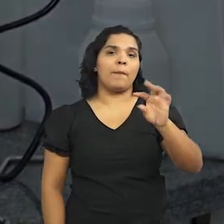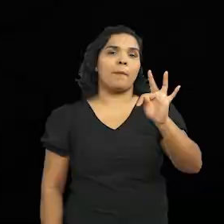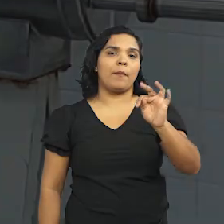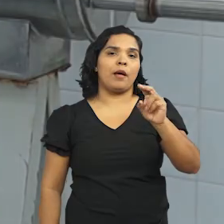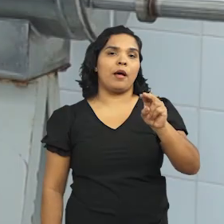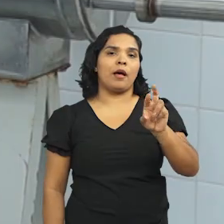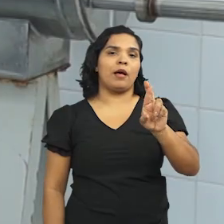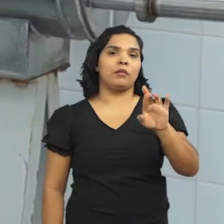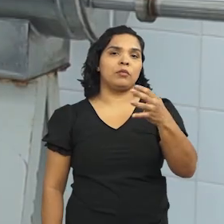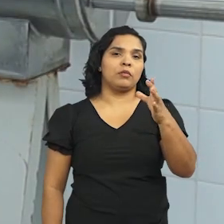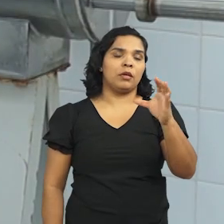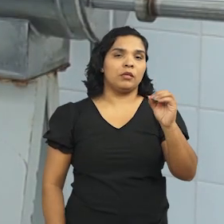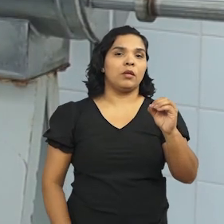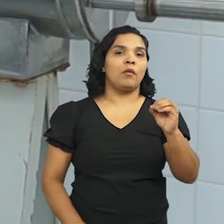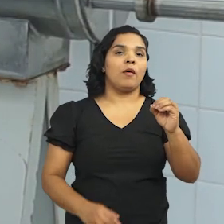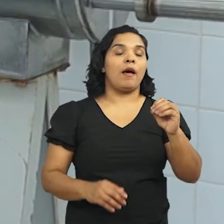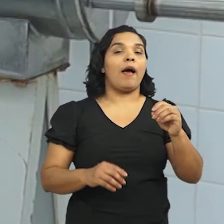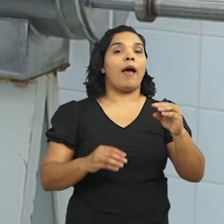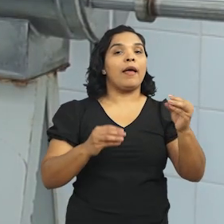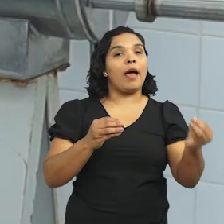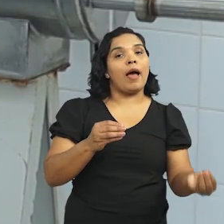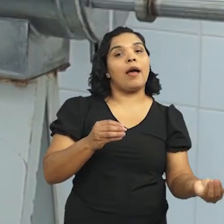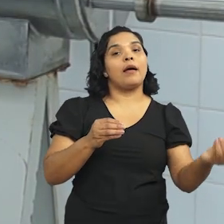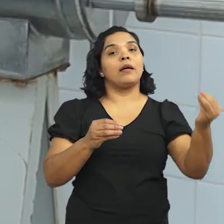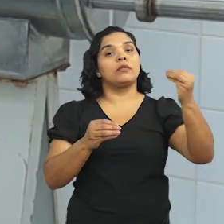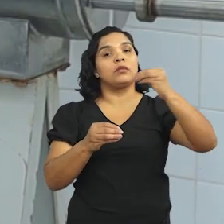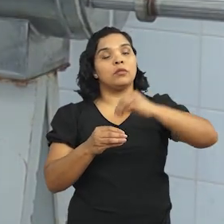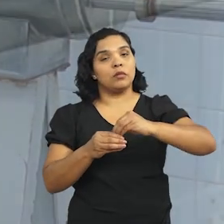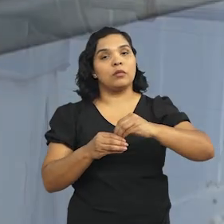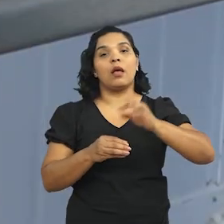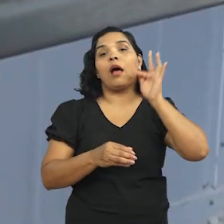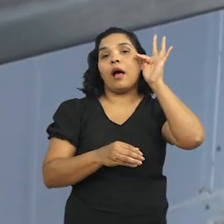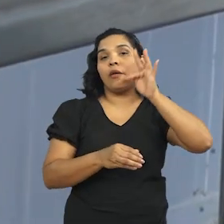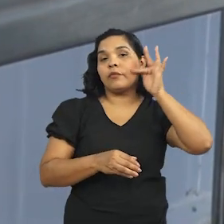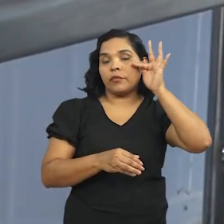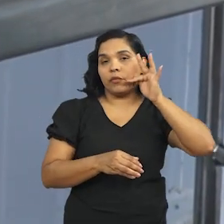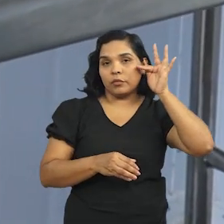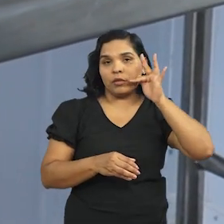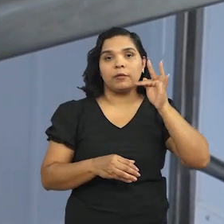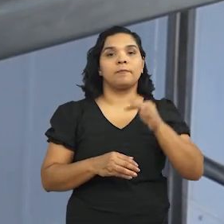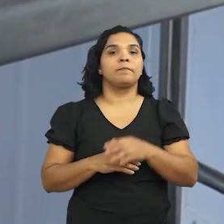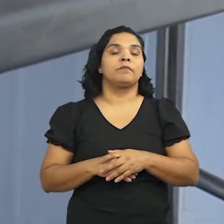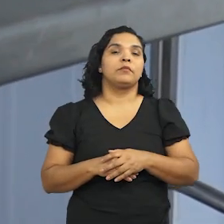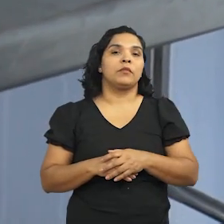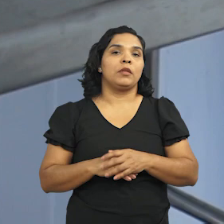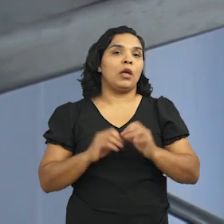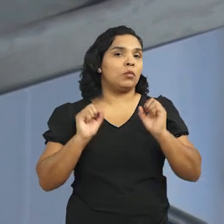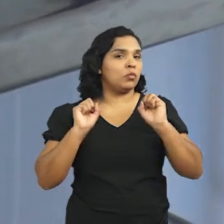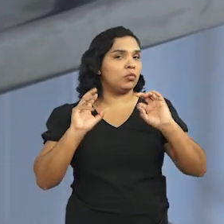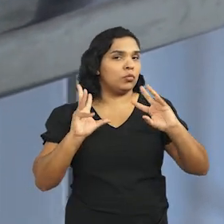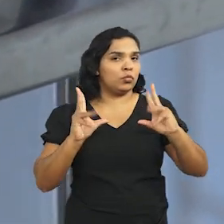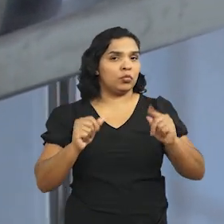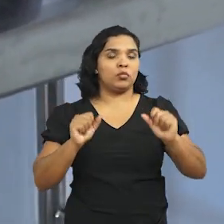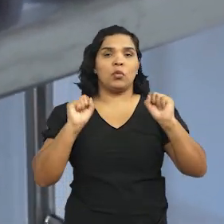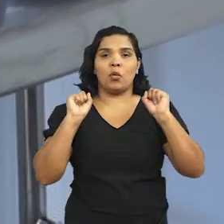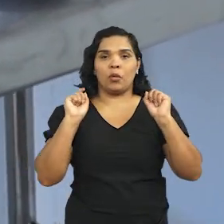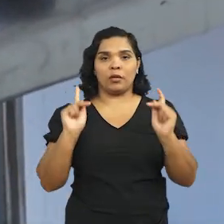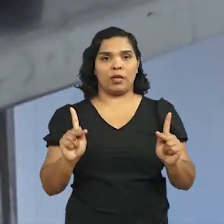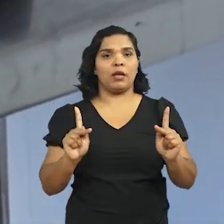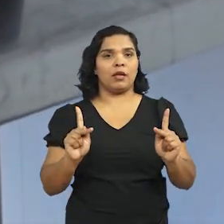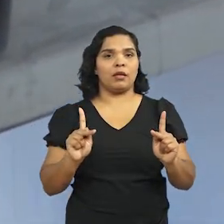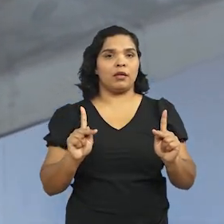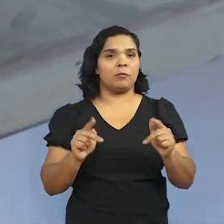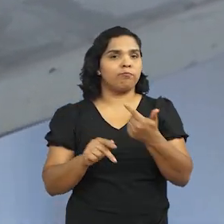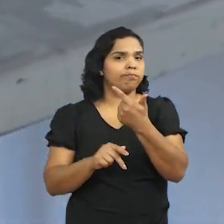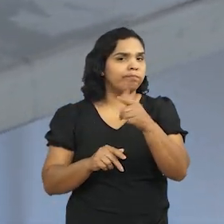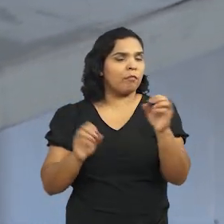que vem a maturação, a gente tem o diferencial, que é a adição do pulsar. Então, até o momento, de forma artesanal, está tudo